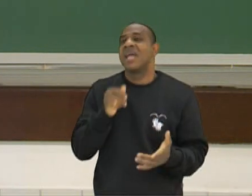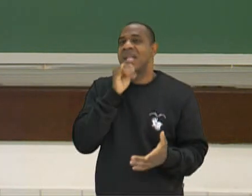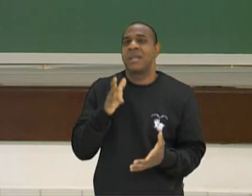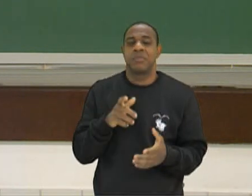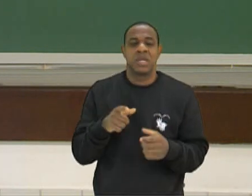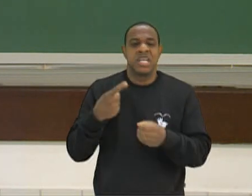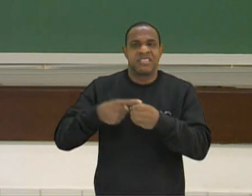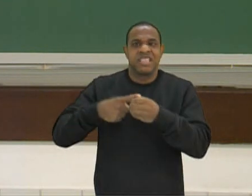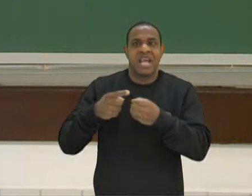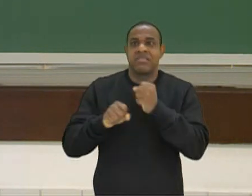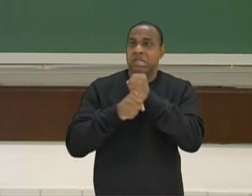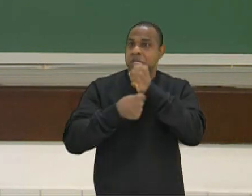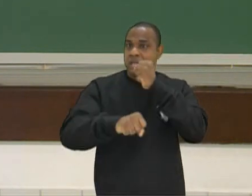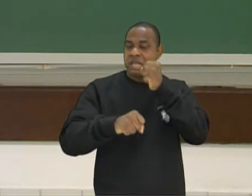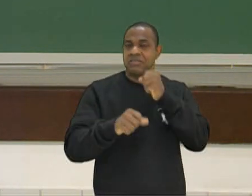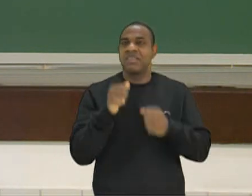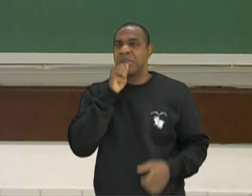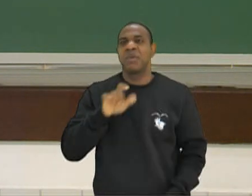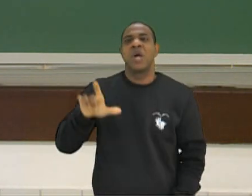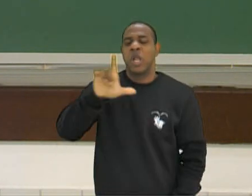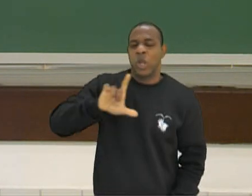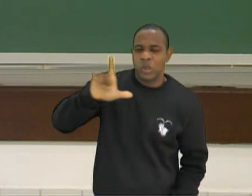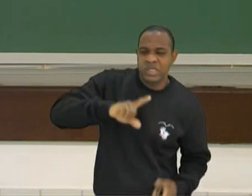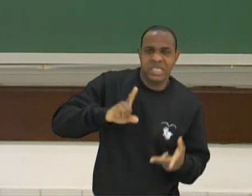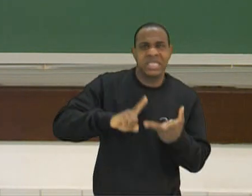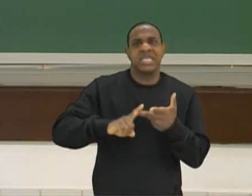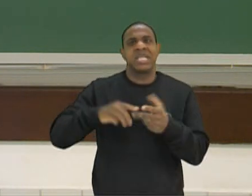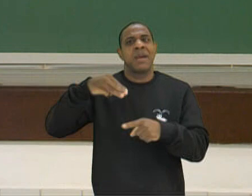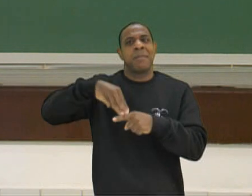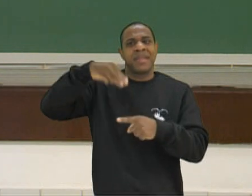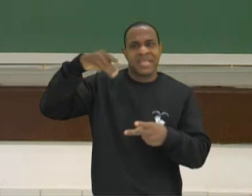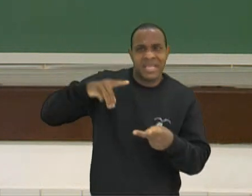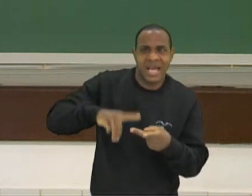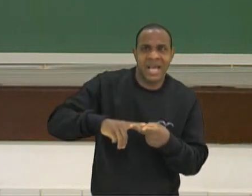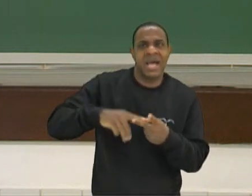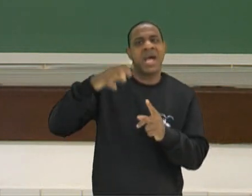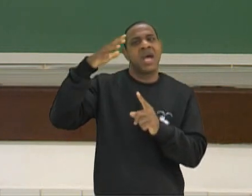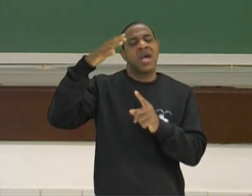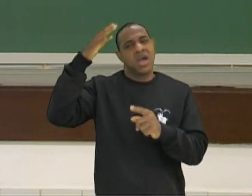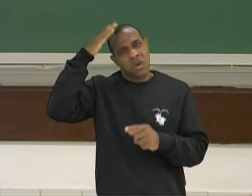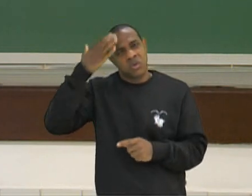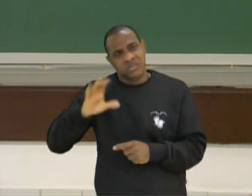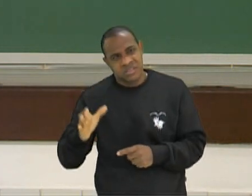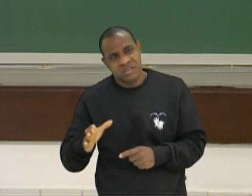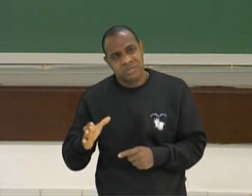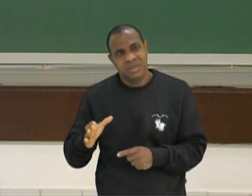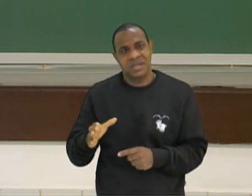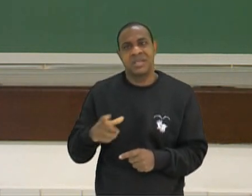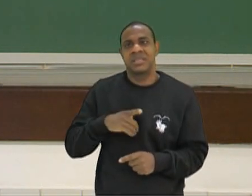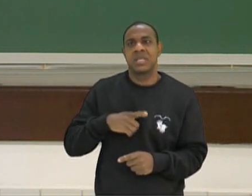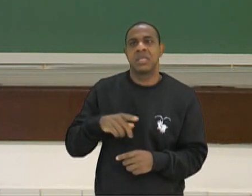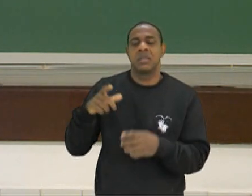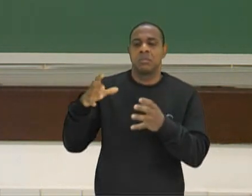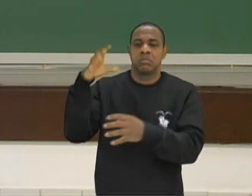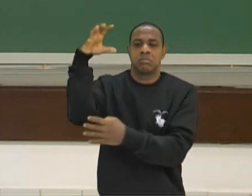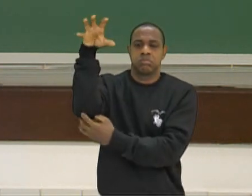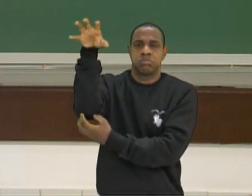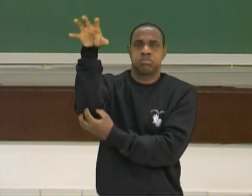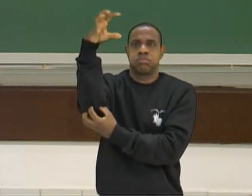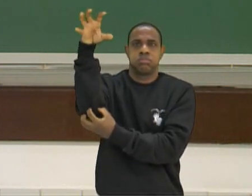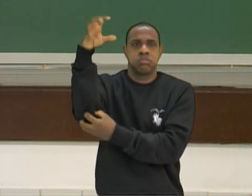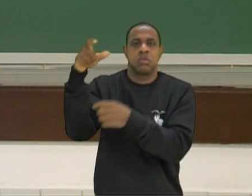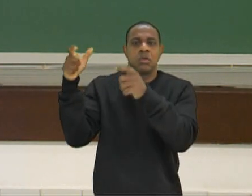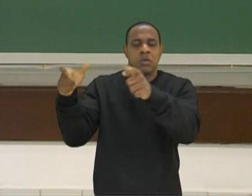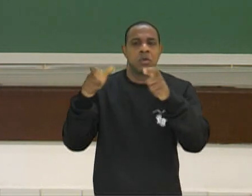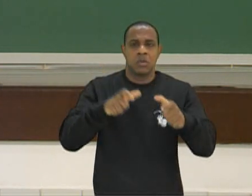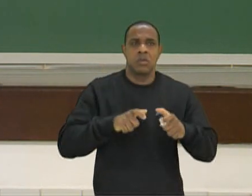Londrina, Maringá, Campo Mourão, entre outras gigantescas que temos no nosso estado, você tem às vezes mais do que um ponto de referência. Então você